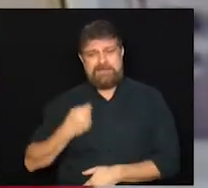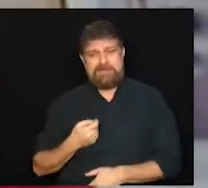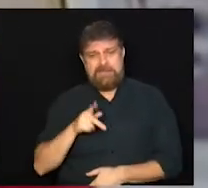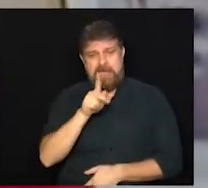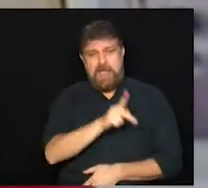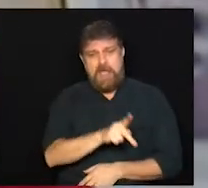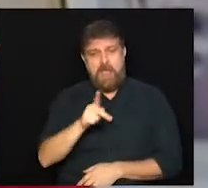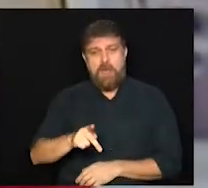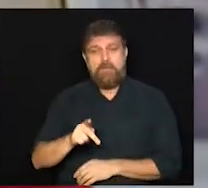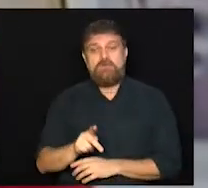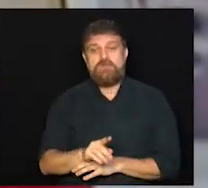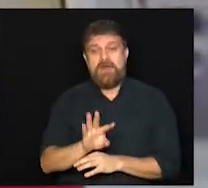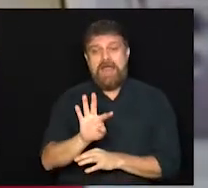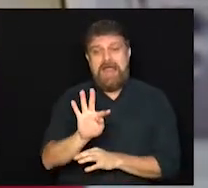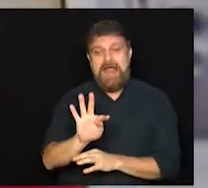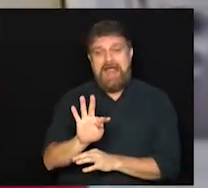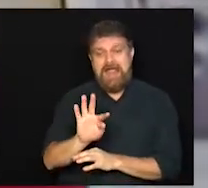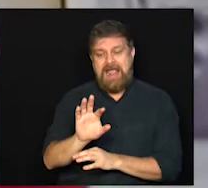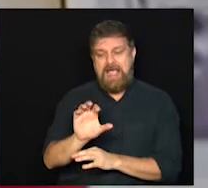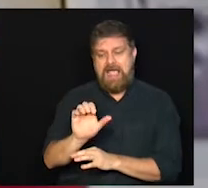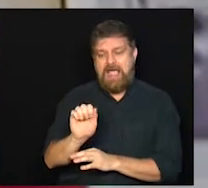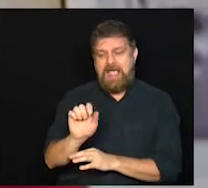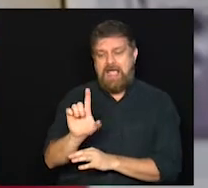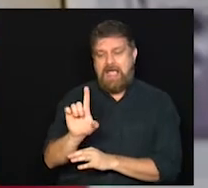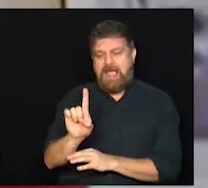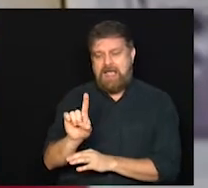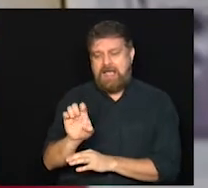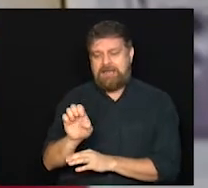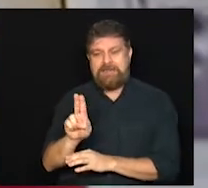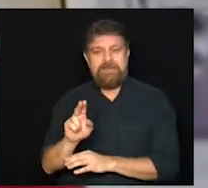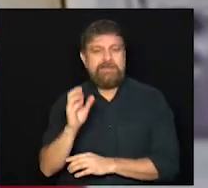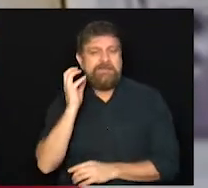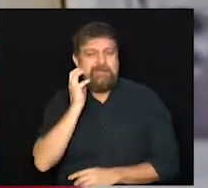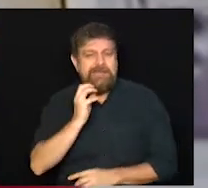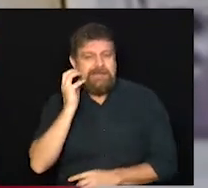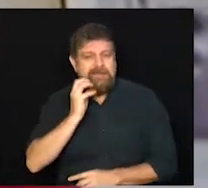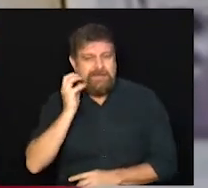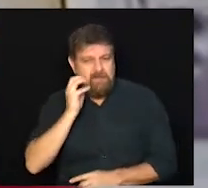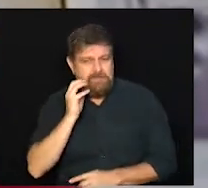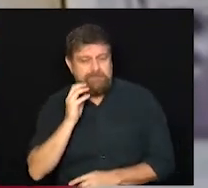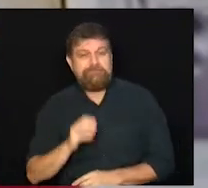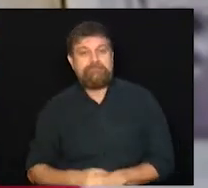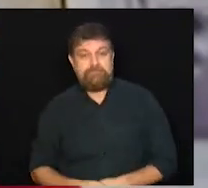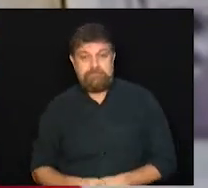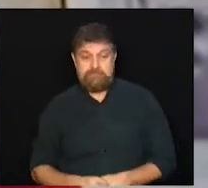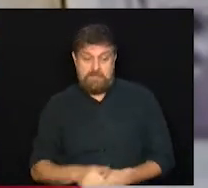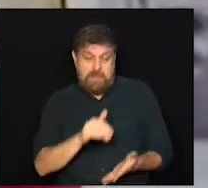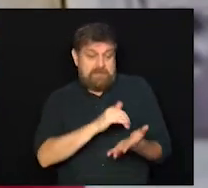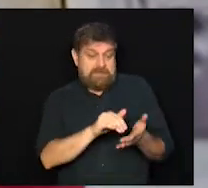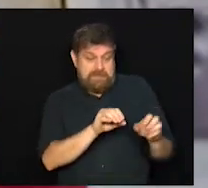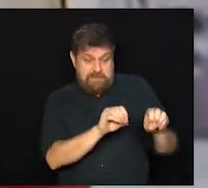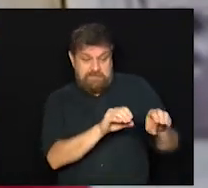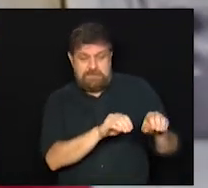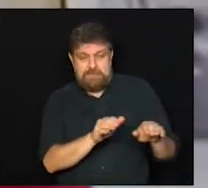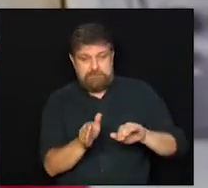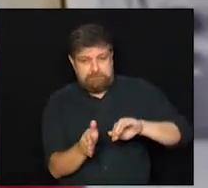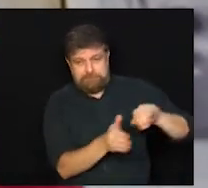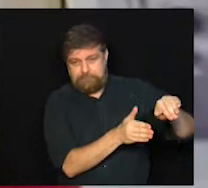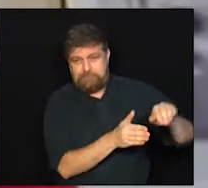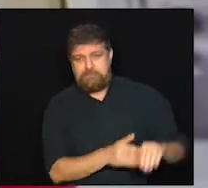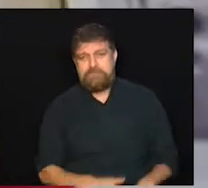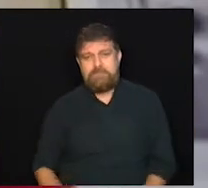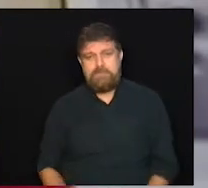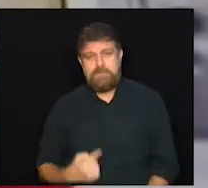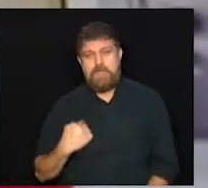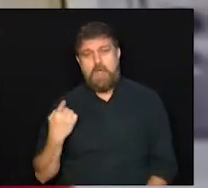Mas, do ponto de vista do Conselho, olhando pelo lado do Conselho Estadual de Educação, o que